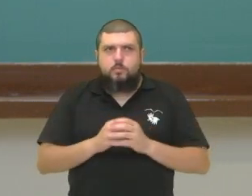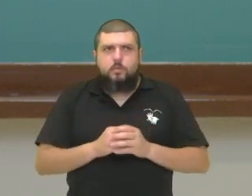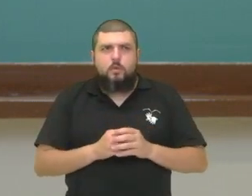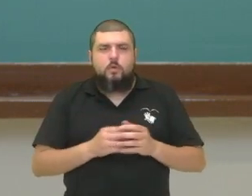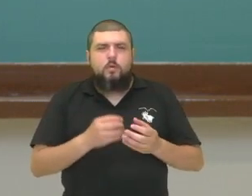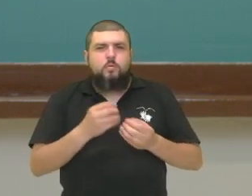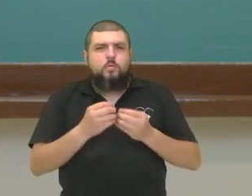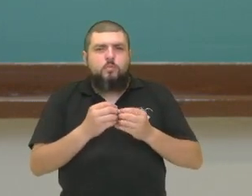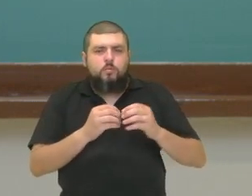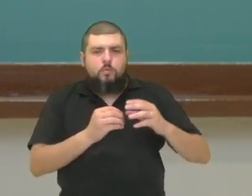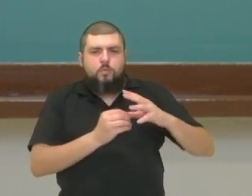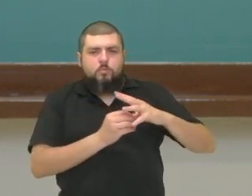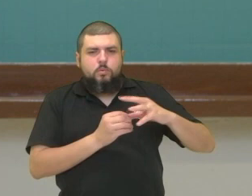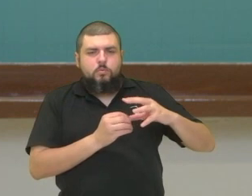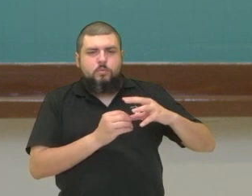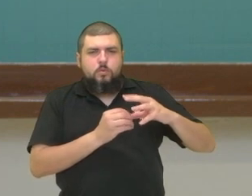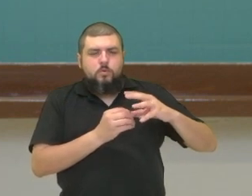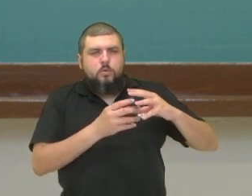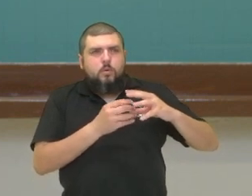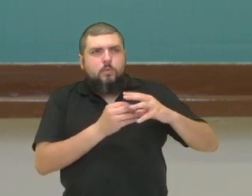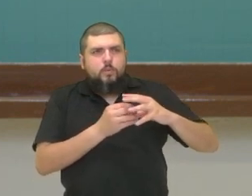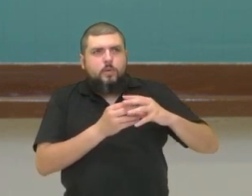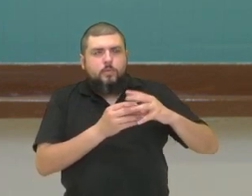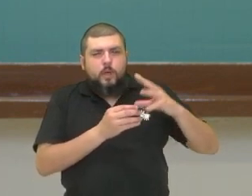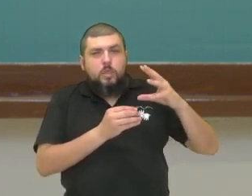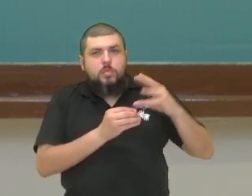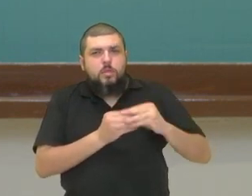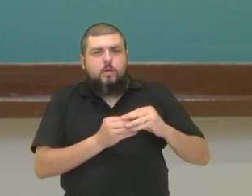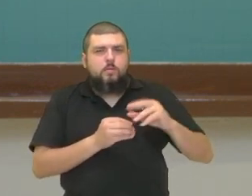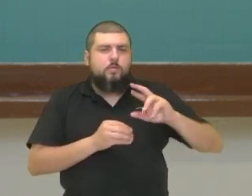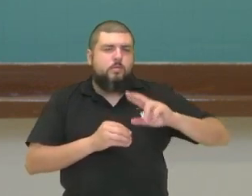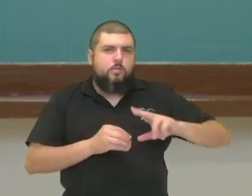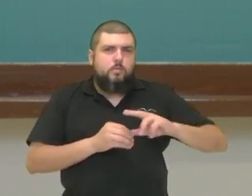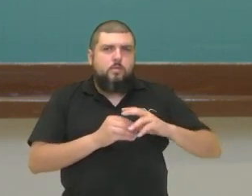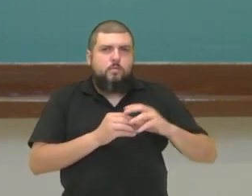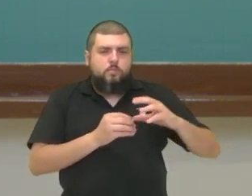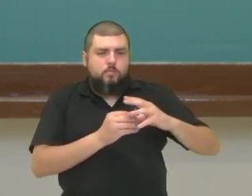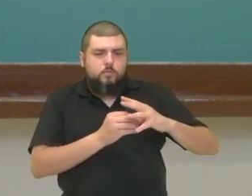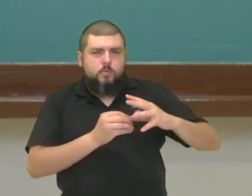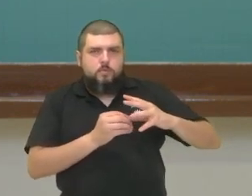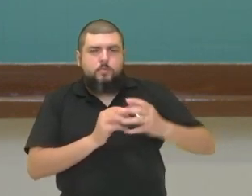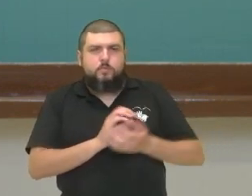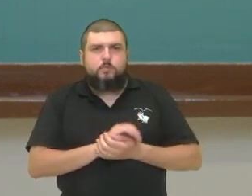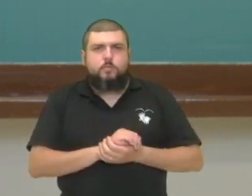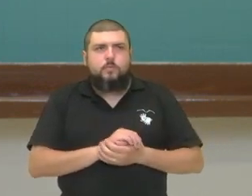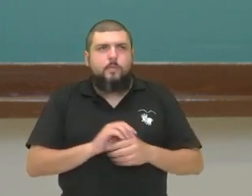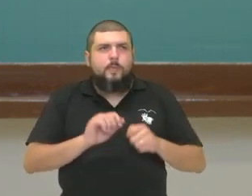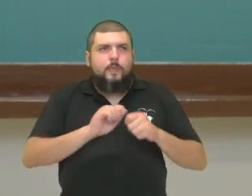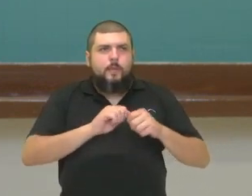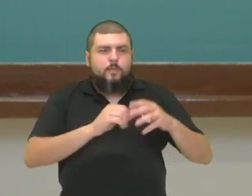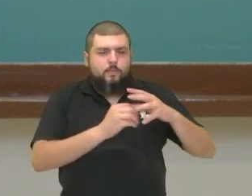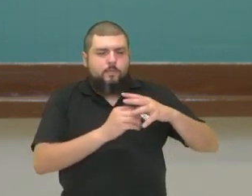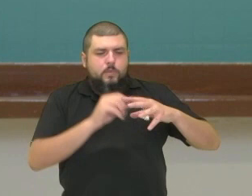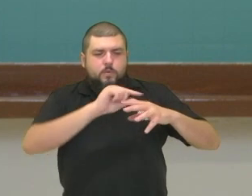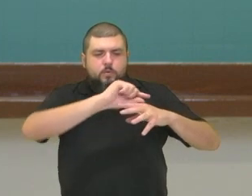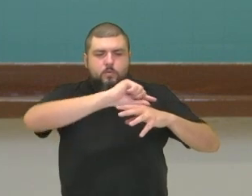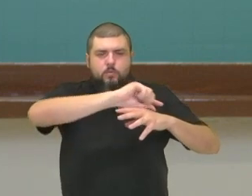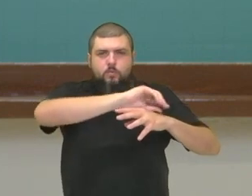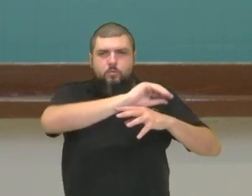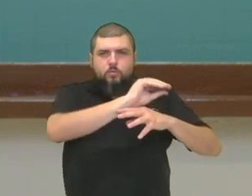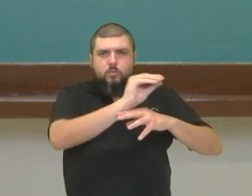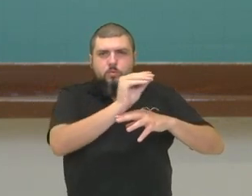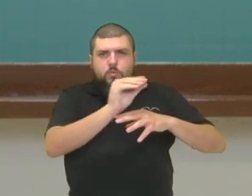parte proximal próxima útero e de estar distante Dutra formada por essa ampola e